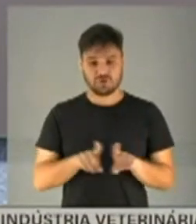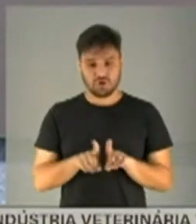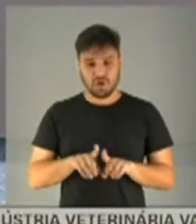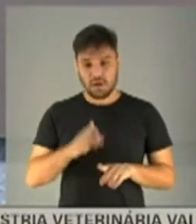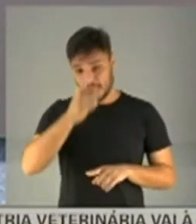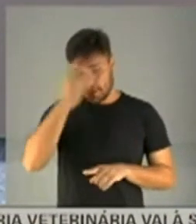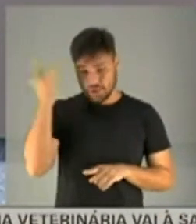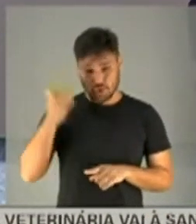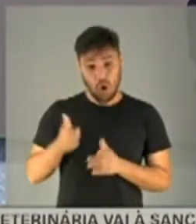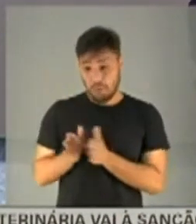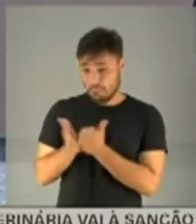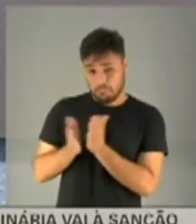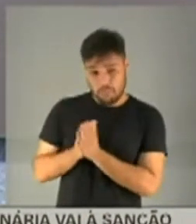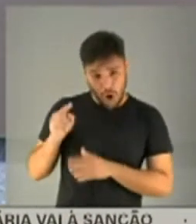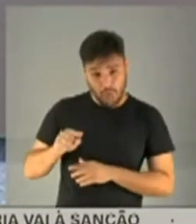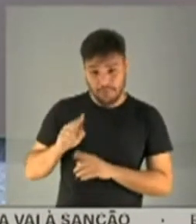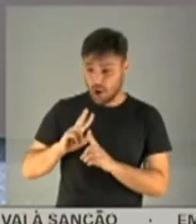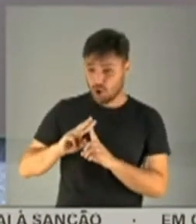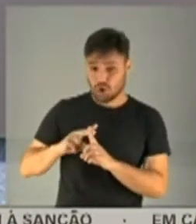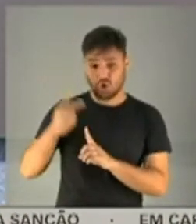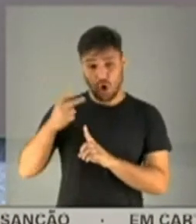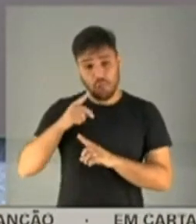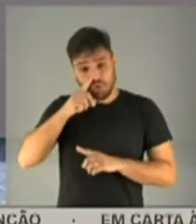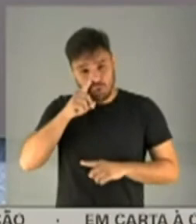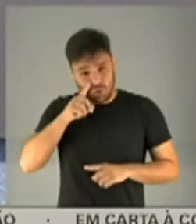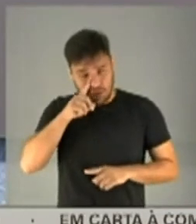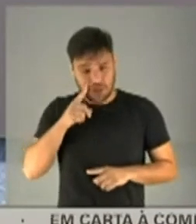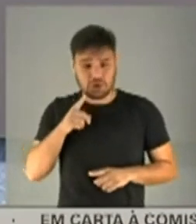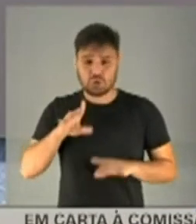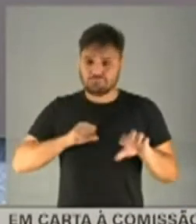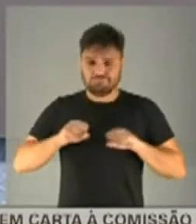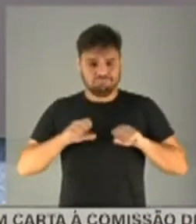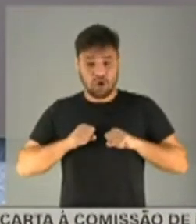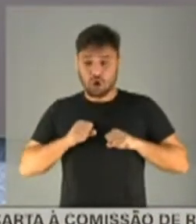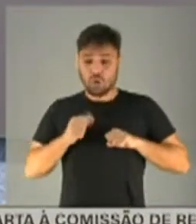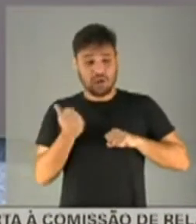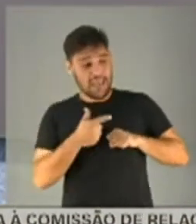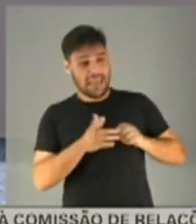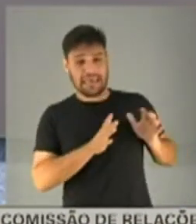mais pobres tiveram o dobro do risco de infecção do que as pessoas